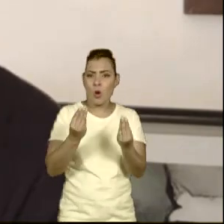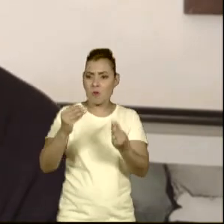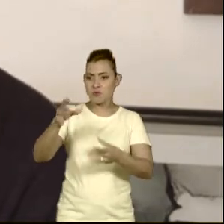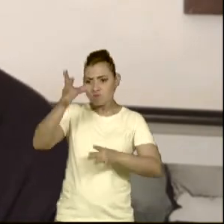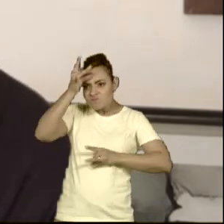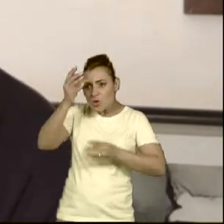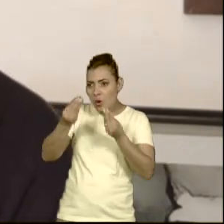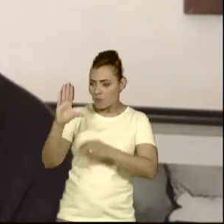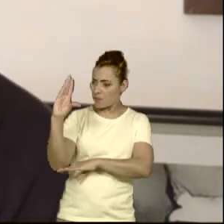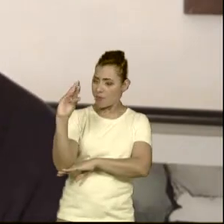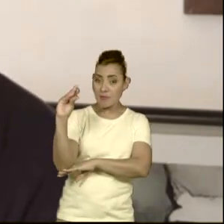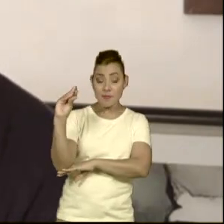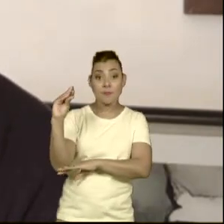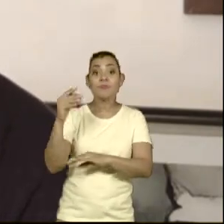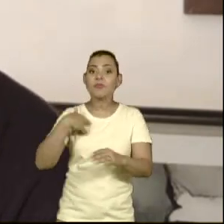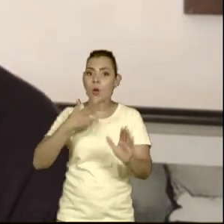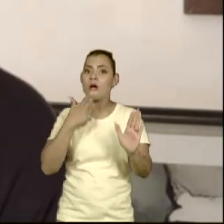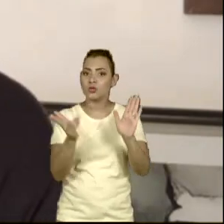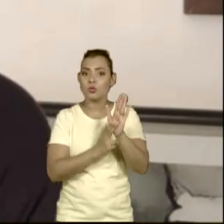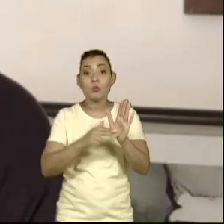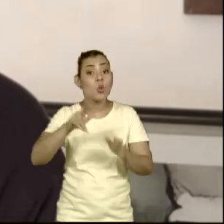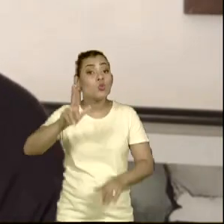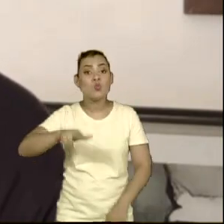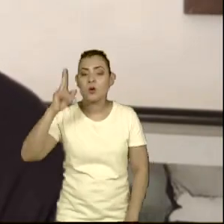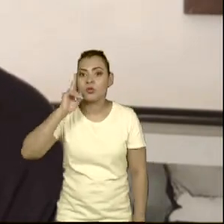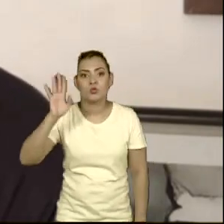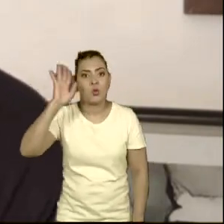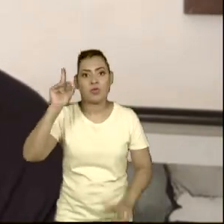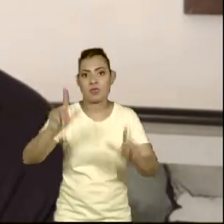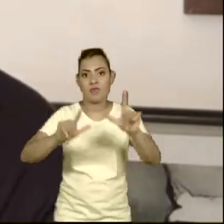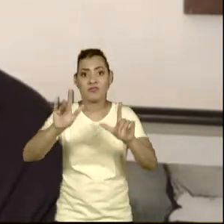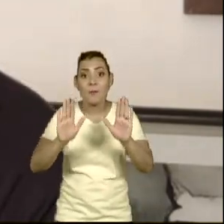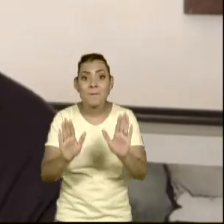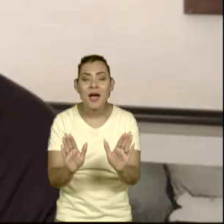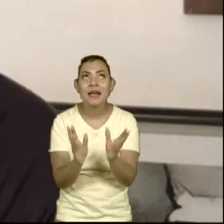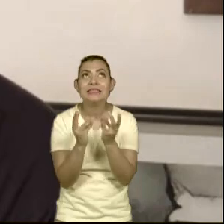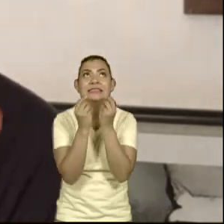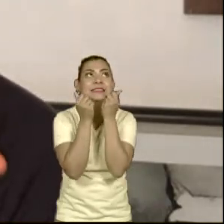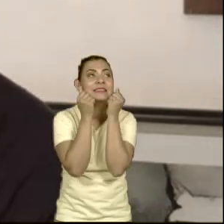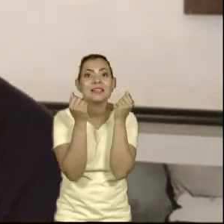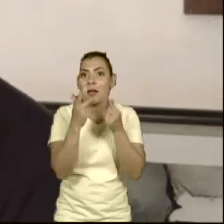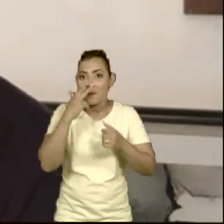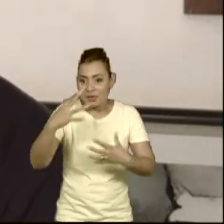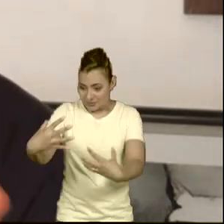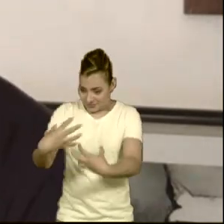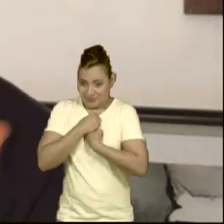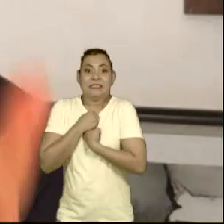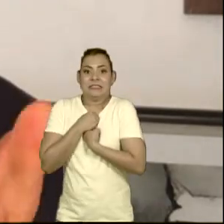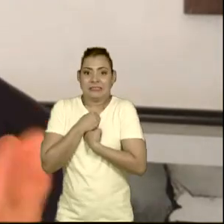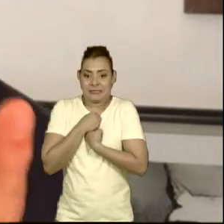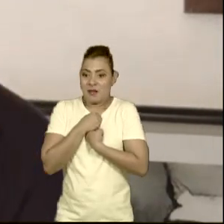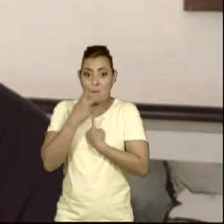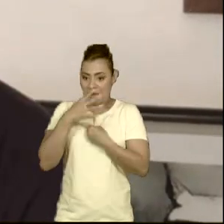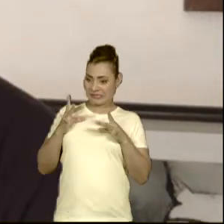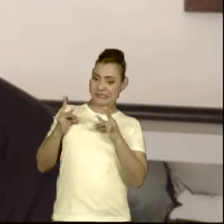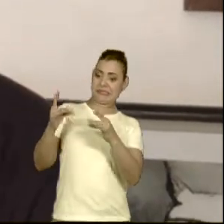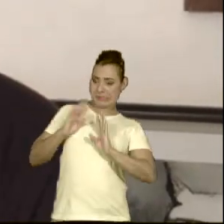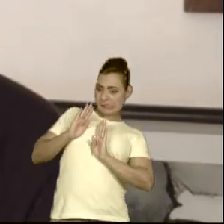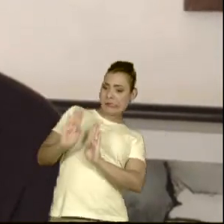aí, gente, eu confesso para vocês, eu não sonhava em trabalhar televisão, mas o bichinho entrou, e entrou de um jeito que não saía mais,